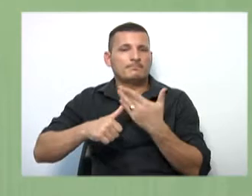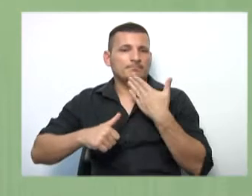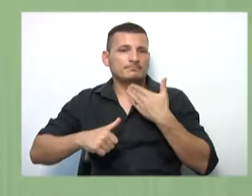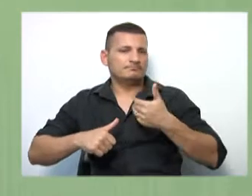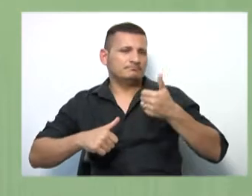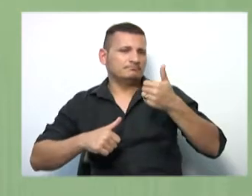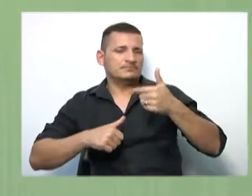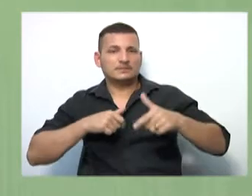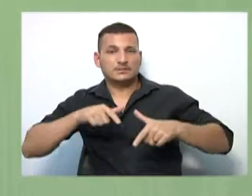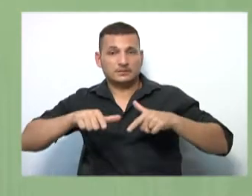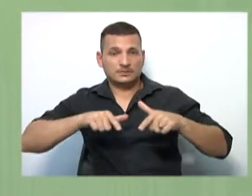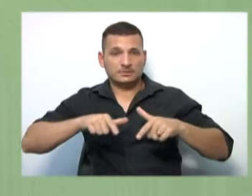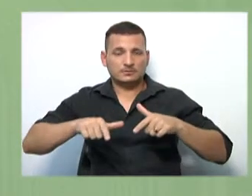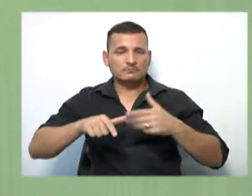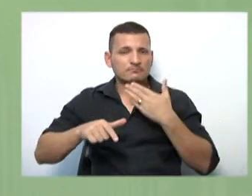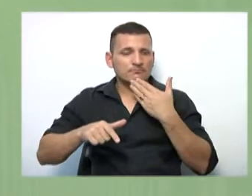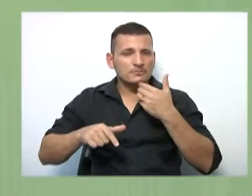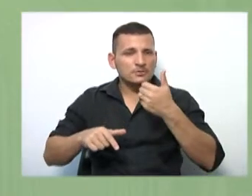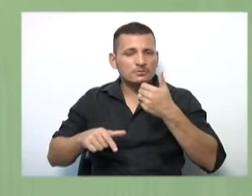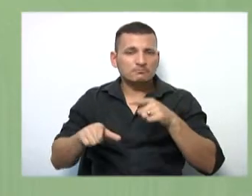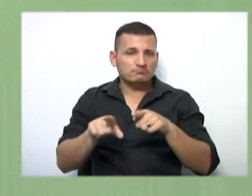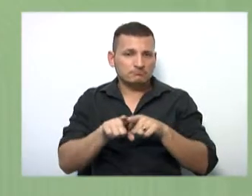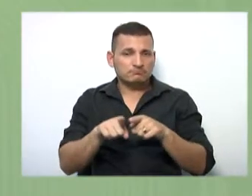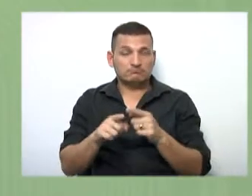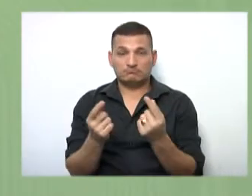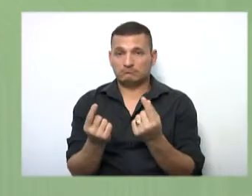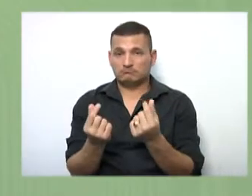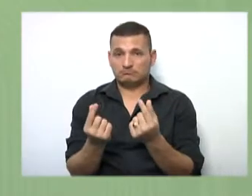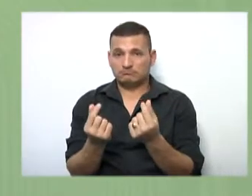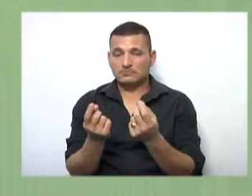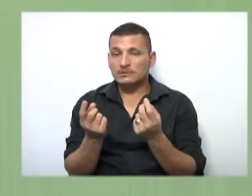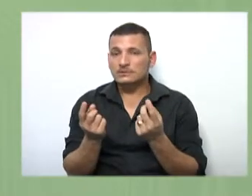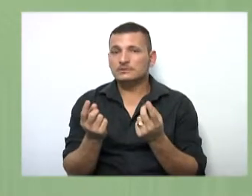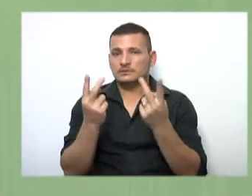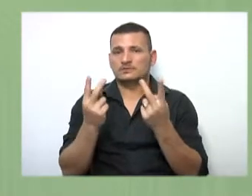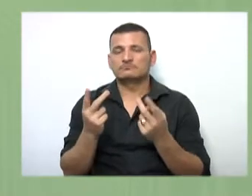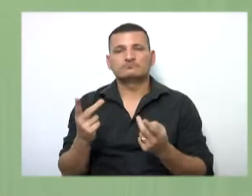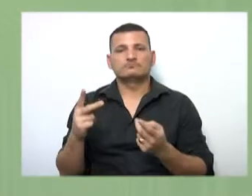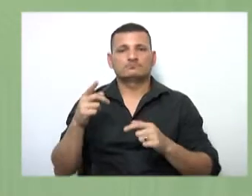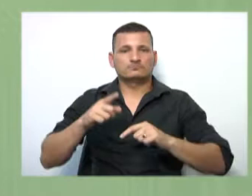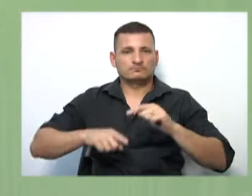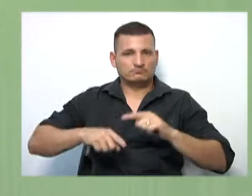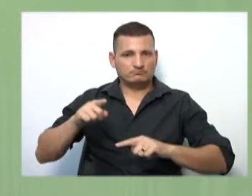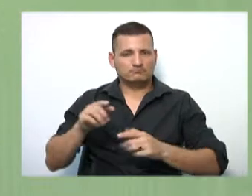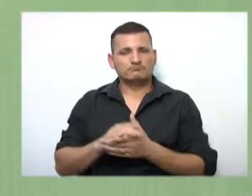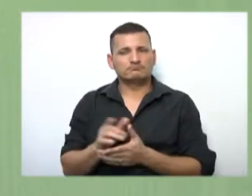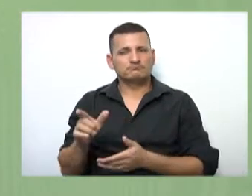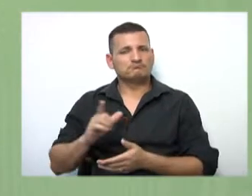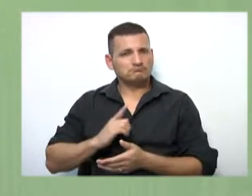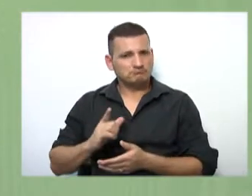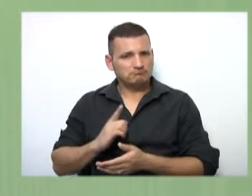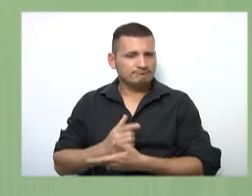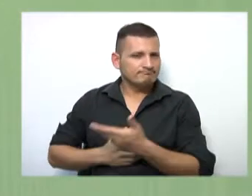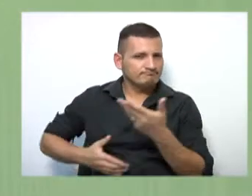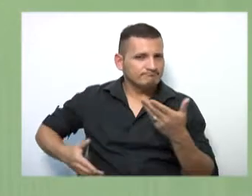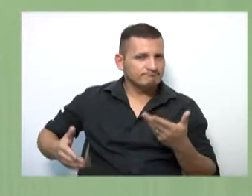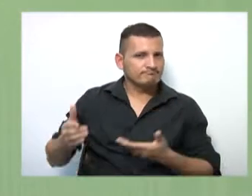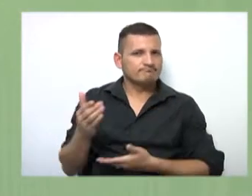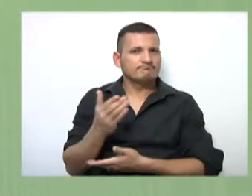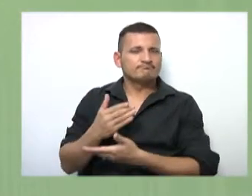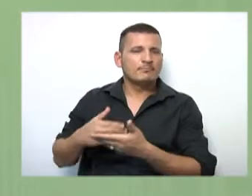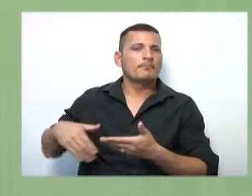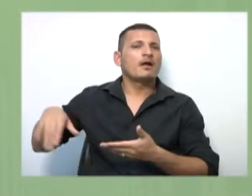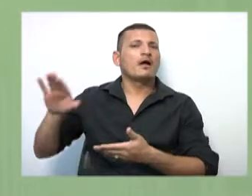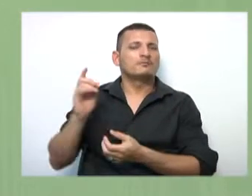melhores preços na comercialização de seus produtos, acesso a maiores mercados devido a maior escala de